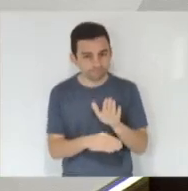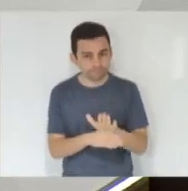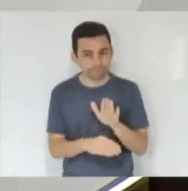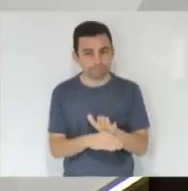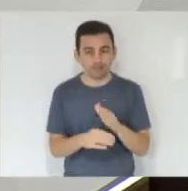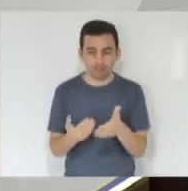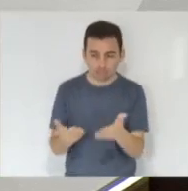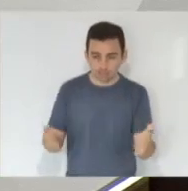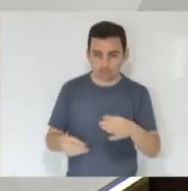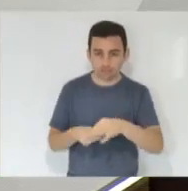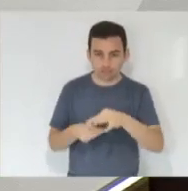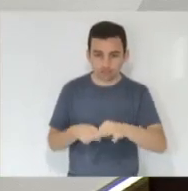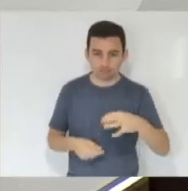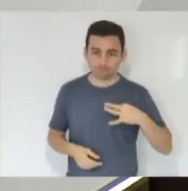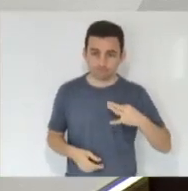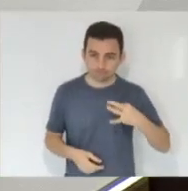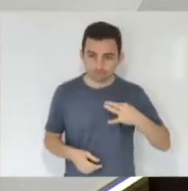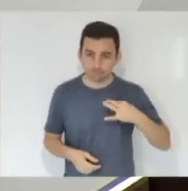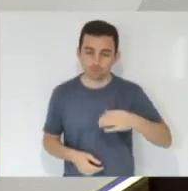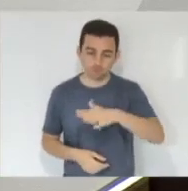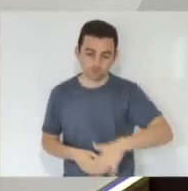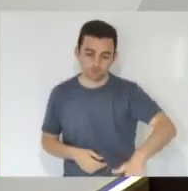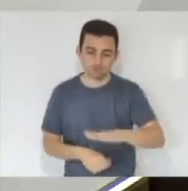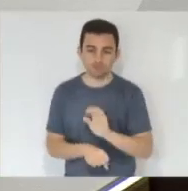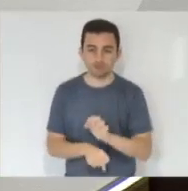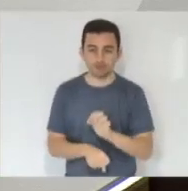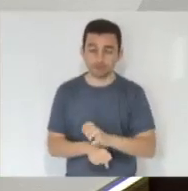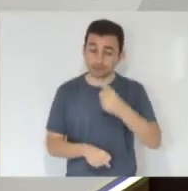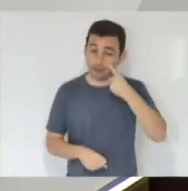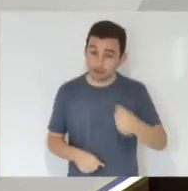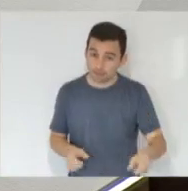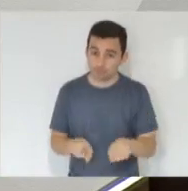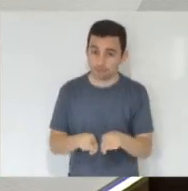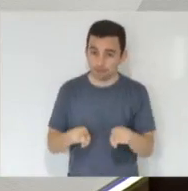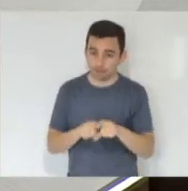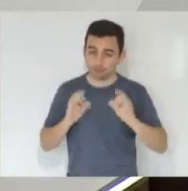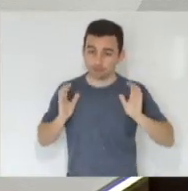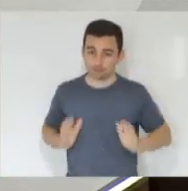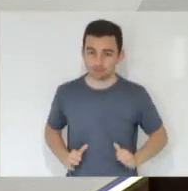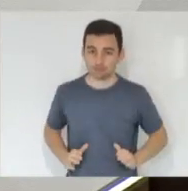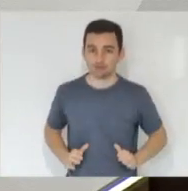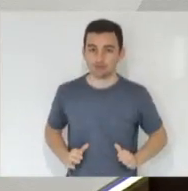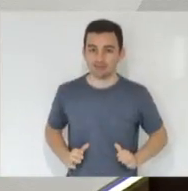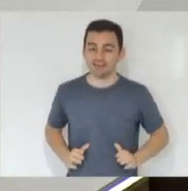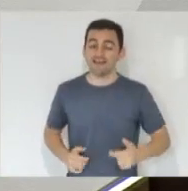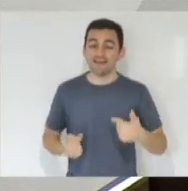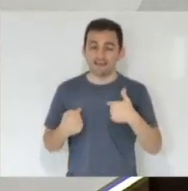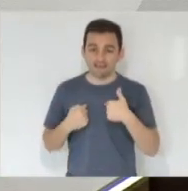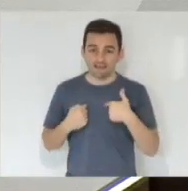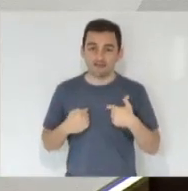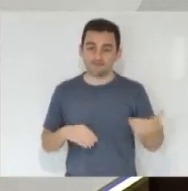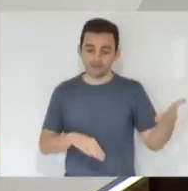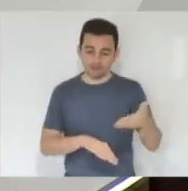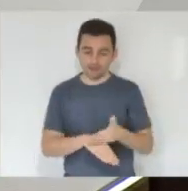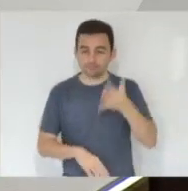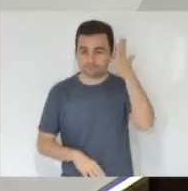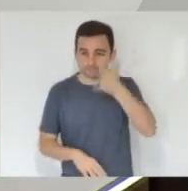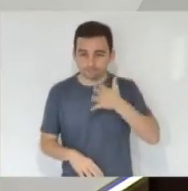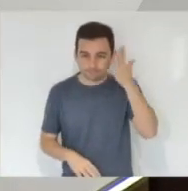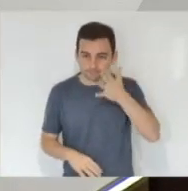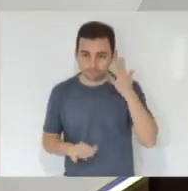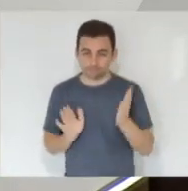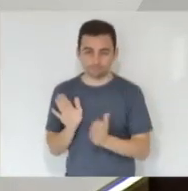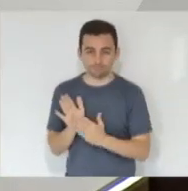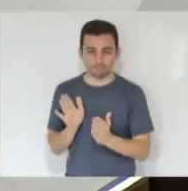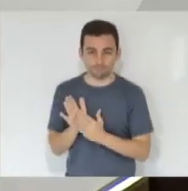entidades filantrópicas espalhadas no Estado e de interesse do cidadão. Venho até essa tribuna propor um